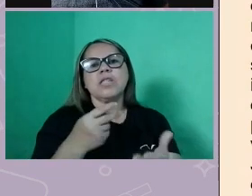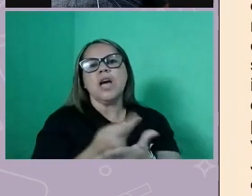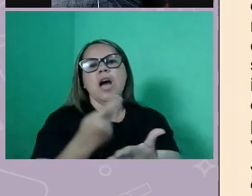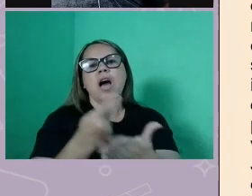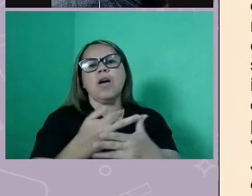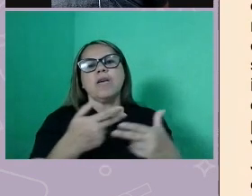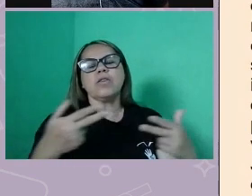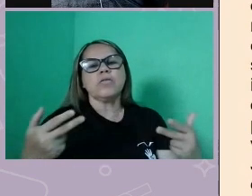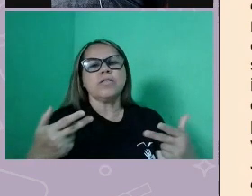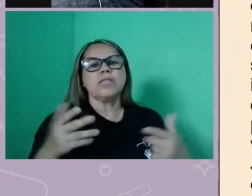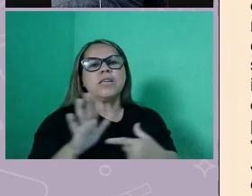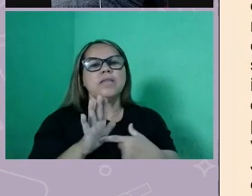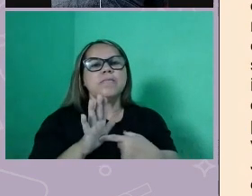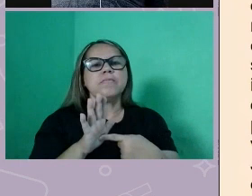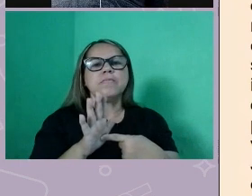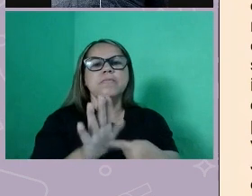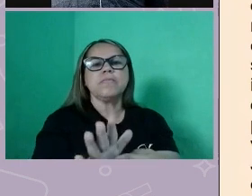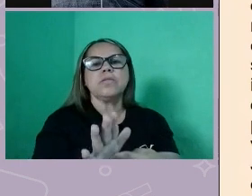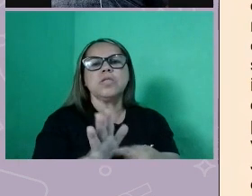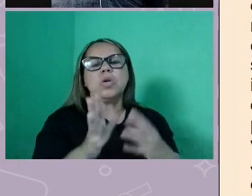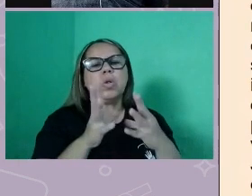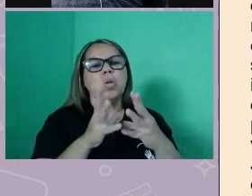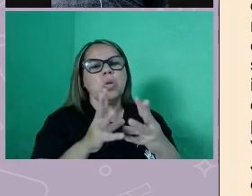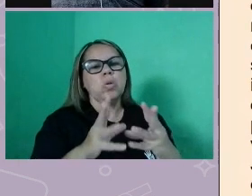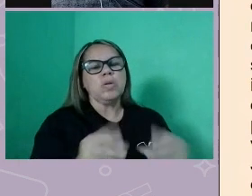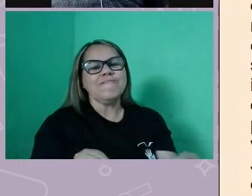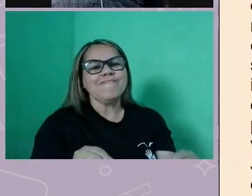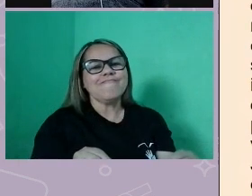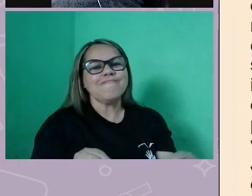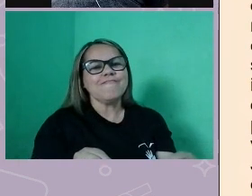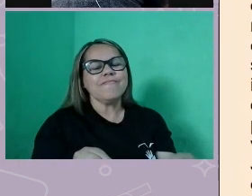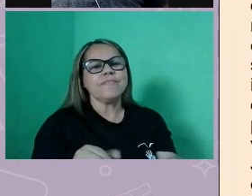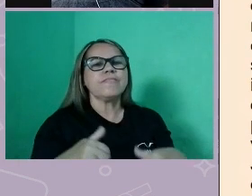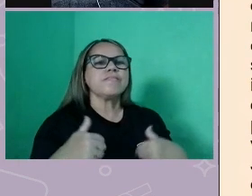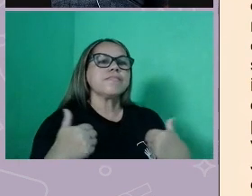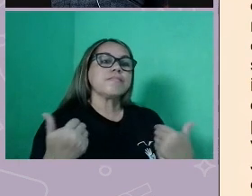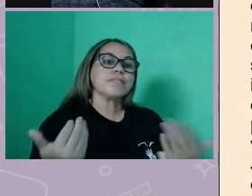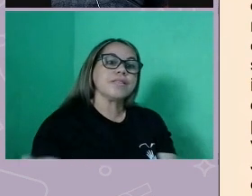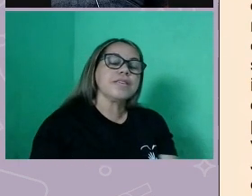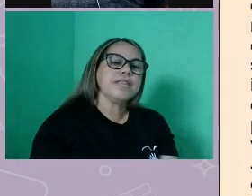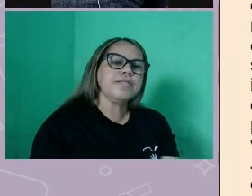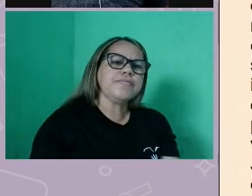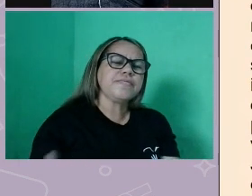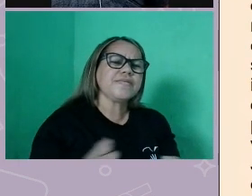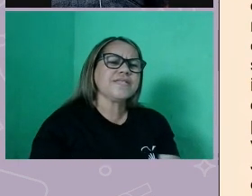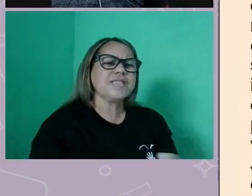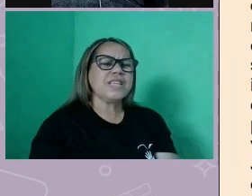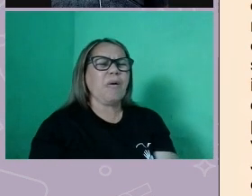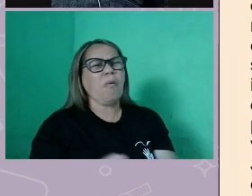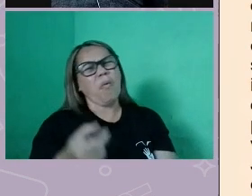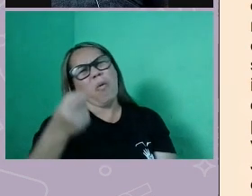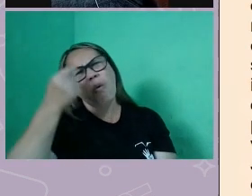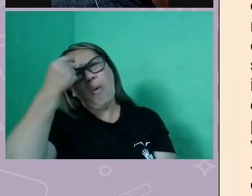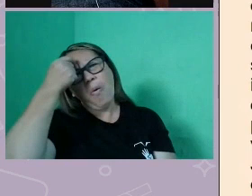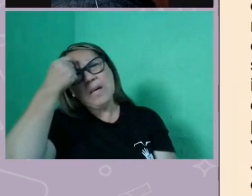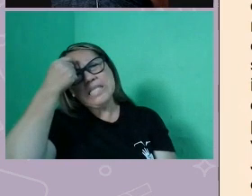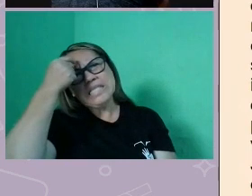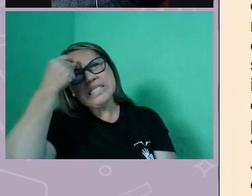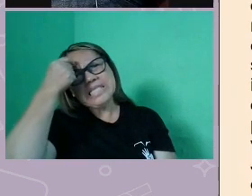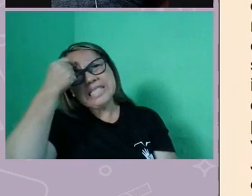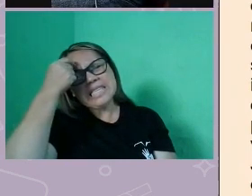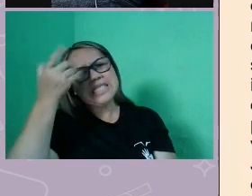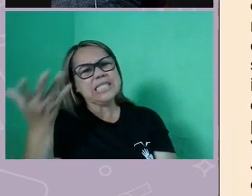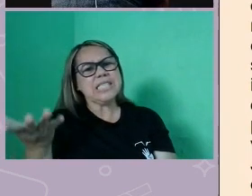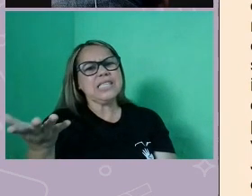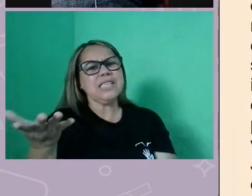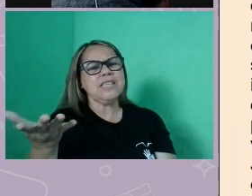gerada ou se deteriora e aí falar em consciência é uma coisa que de fato